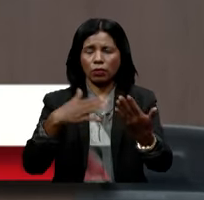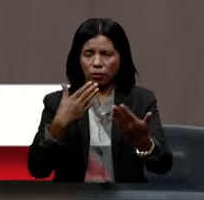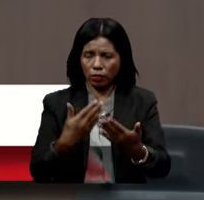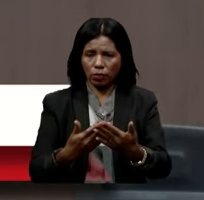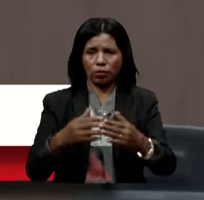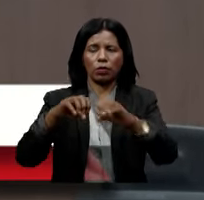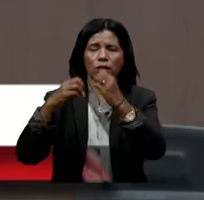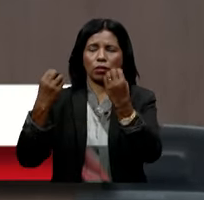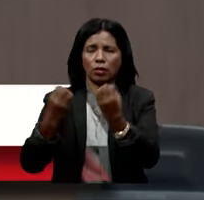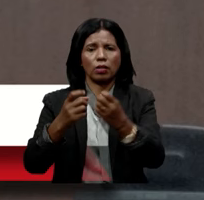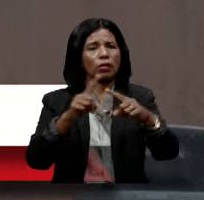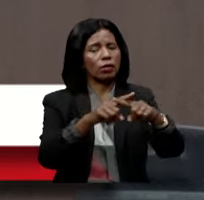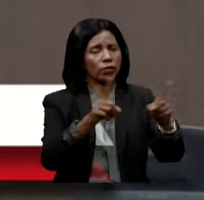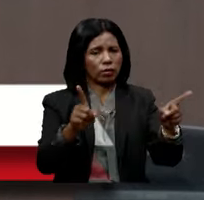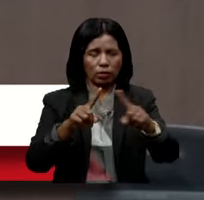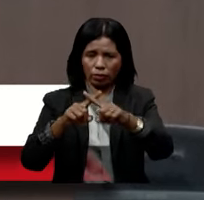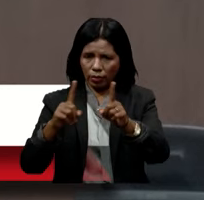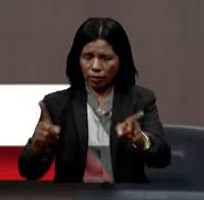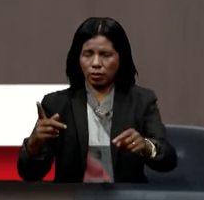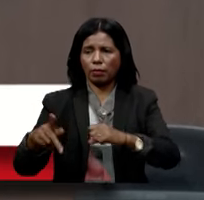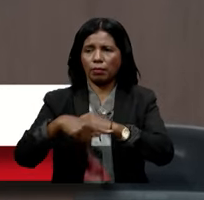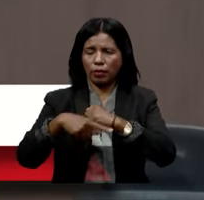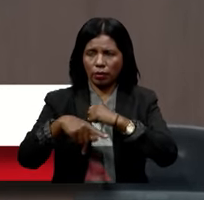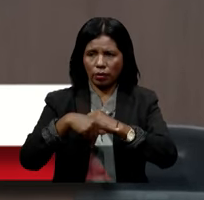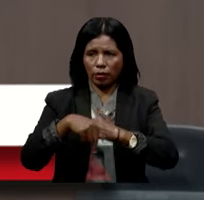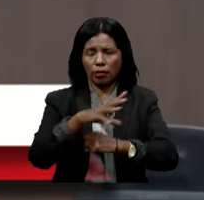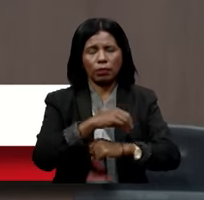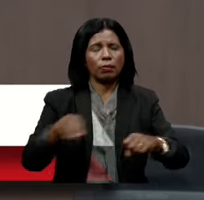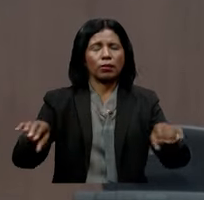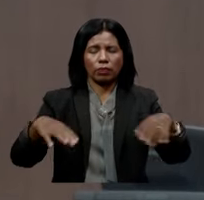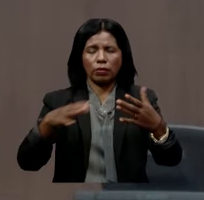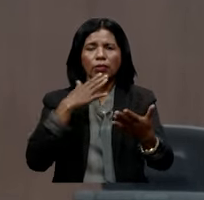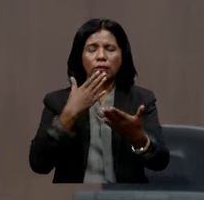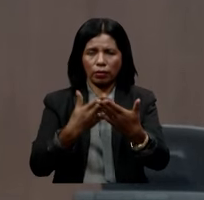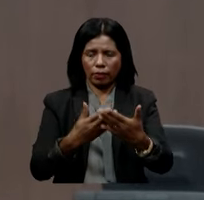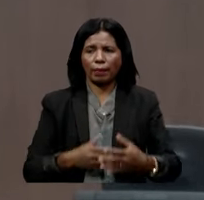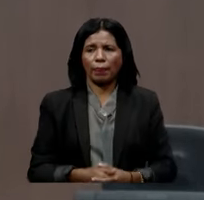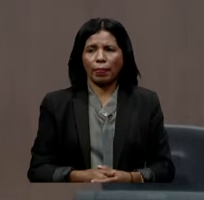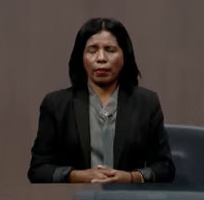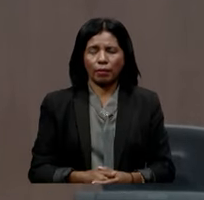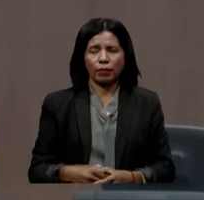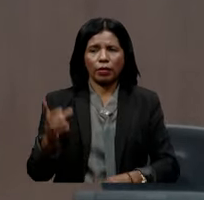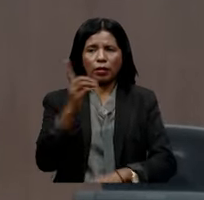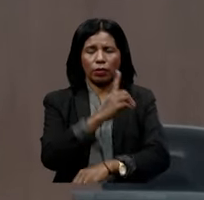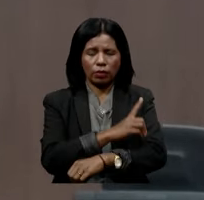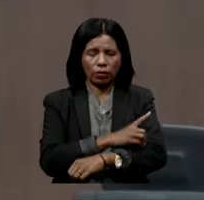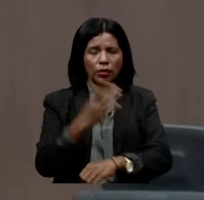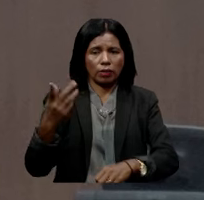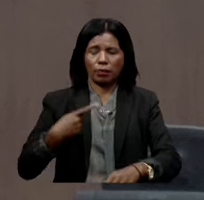transcendendo diferenças partidárias, focados no bem comum. Que cada dia neste